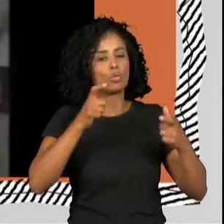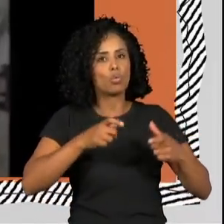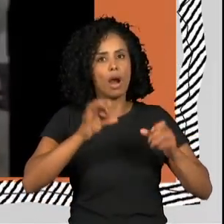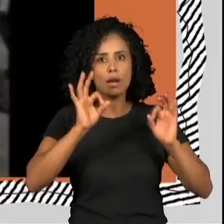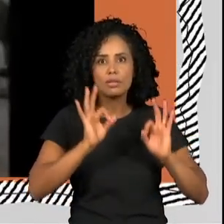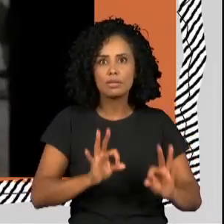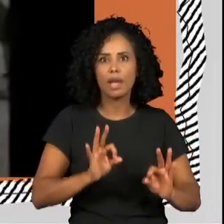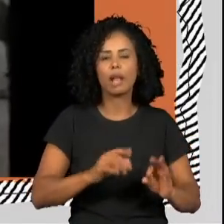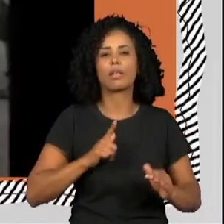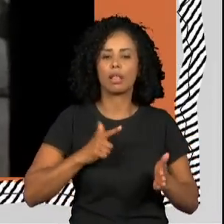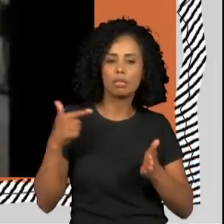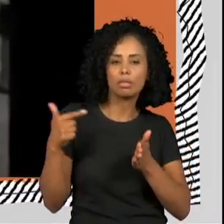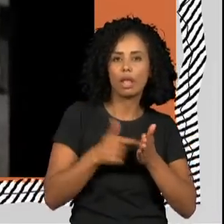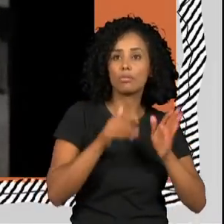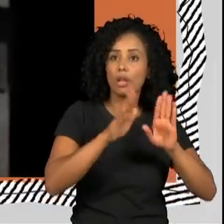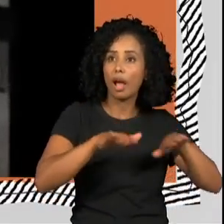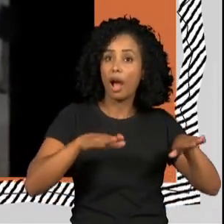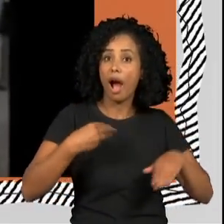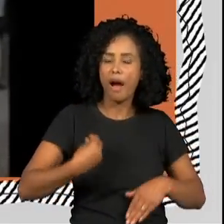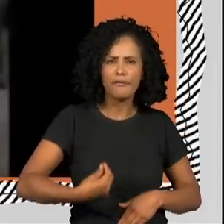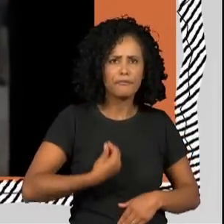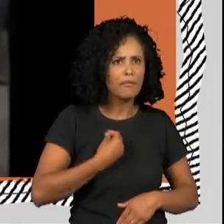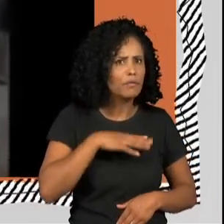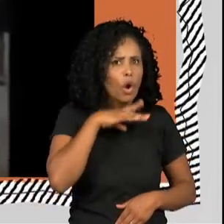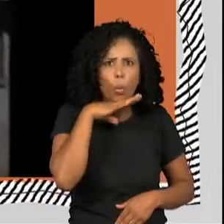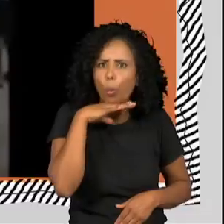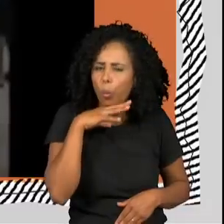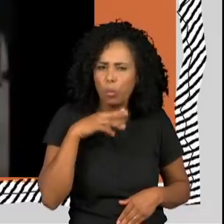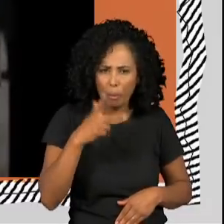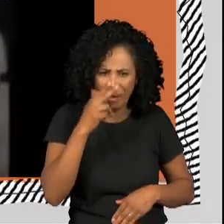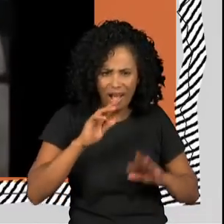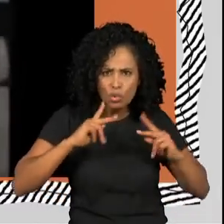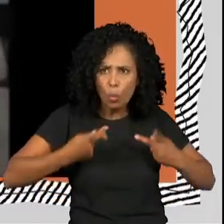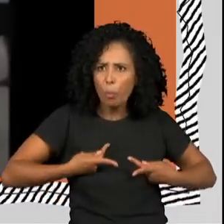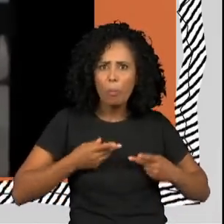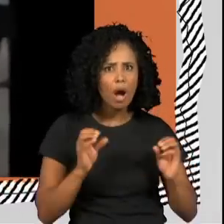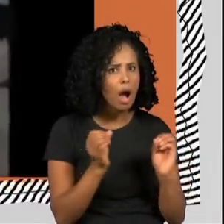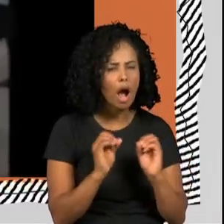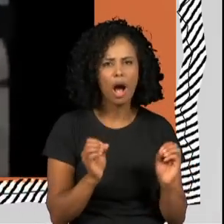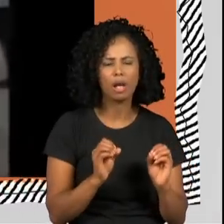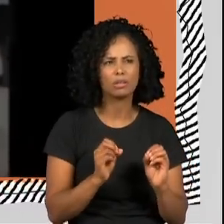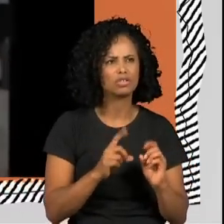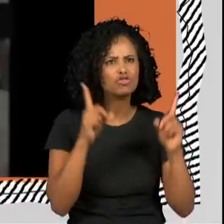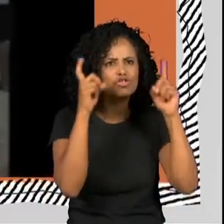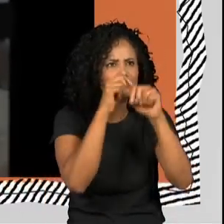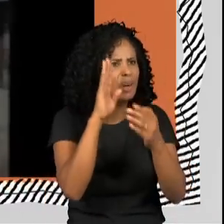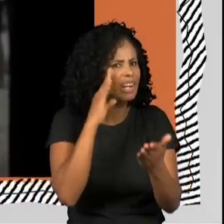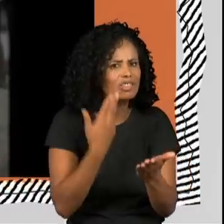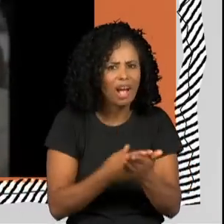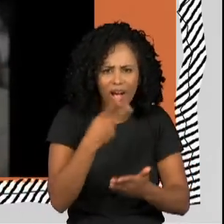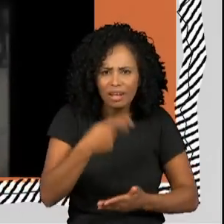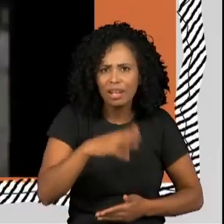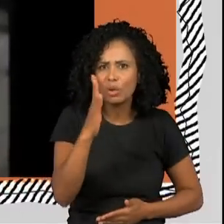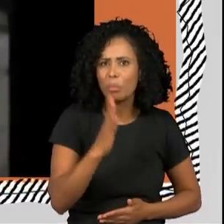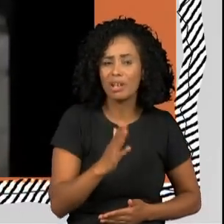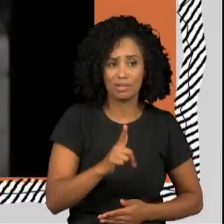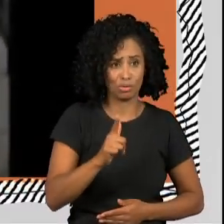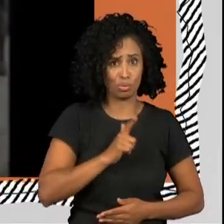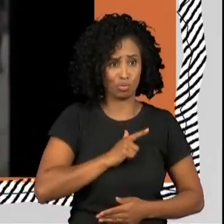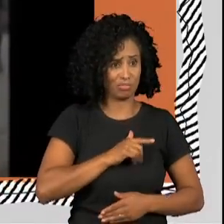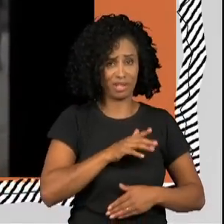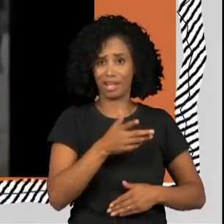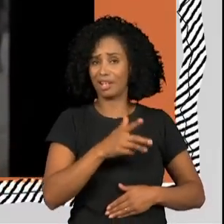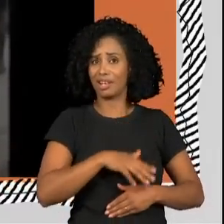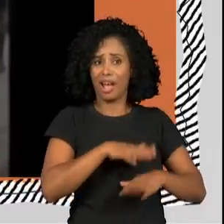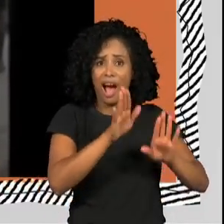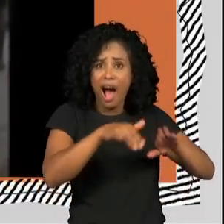denúncias de que crianças vivem em condições subhumanas. E é difícil de acreditar que exista no país do carnaval e do futebol verdadeiros campos